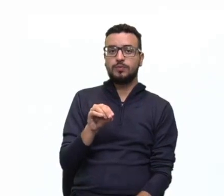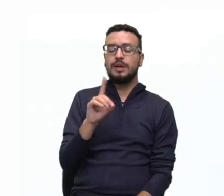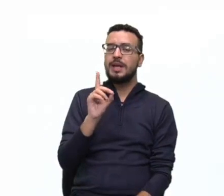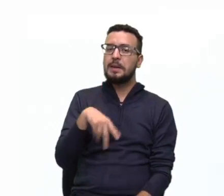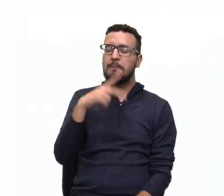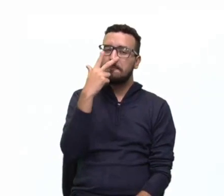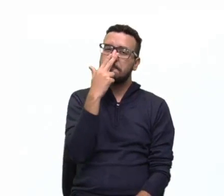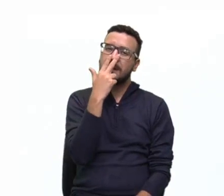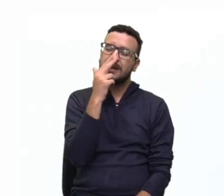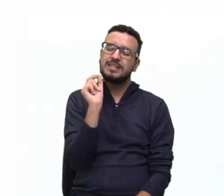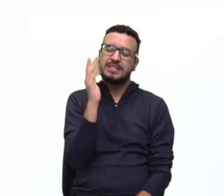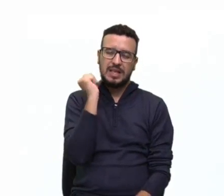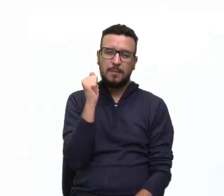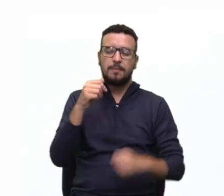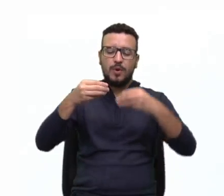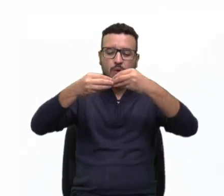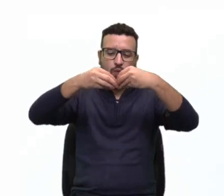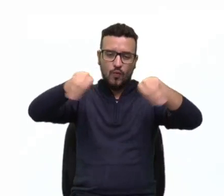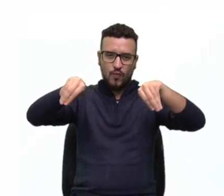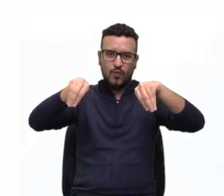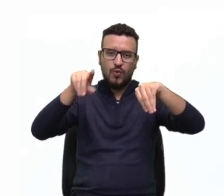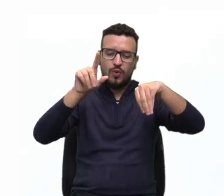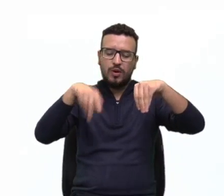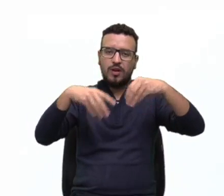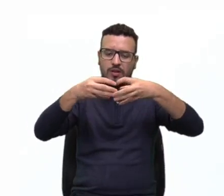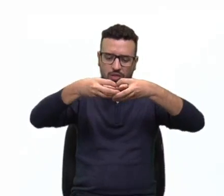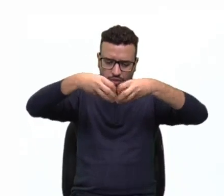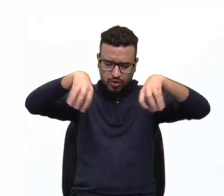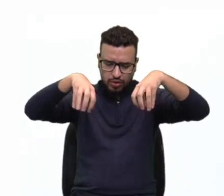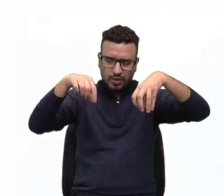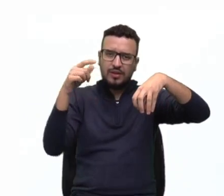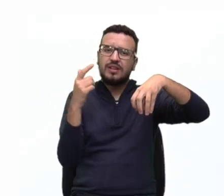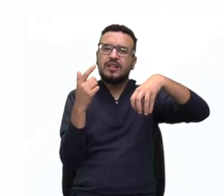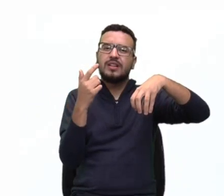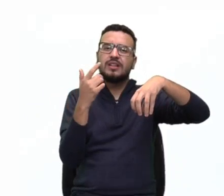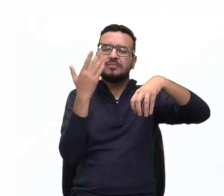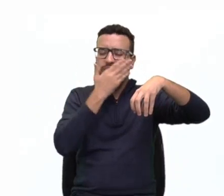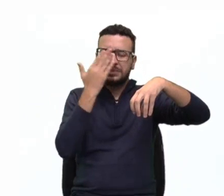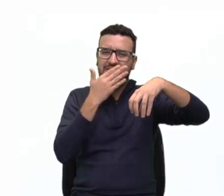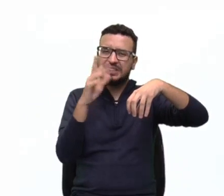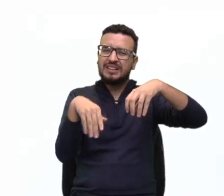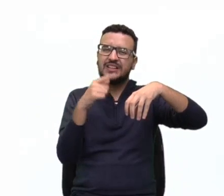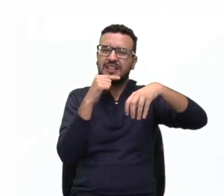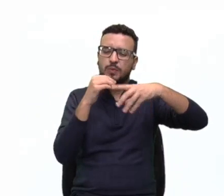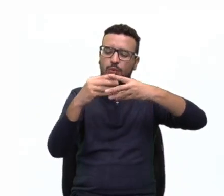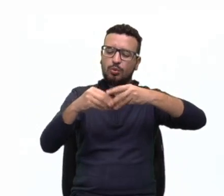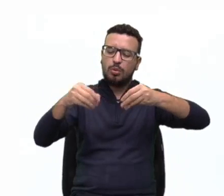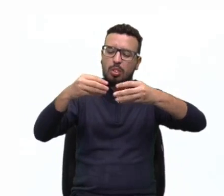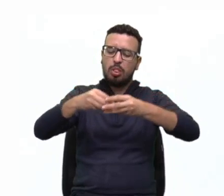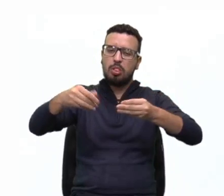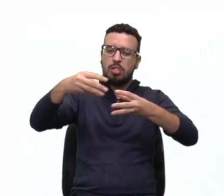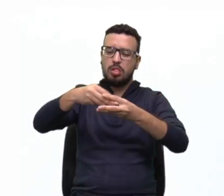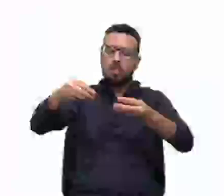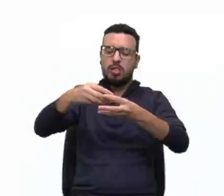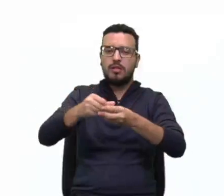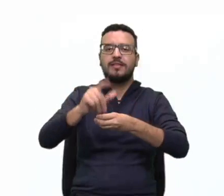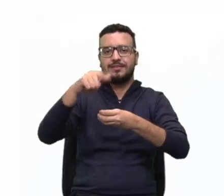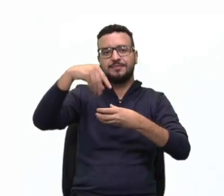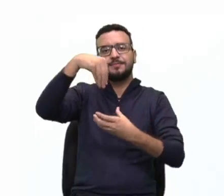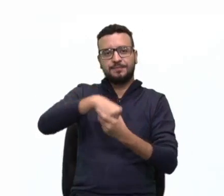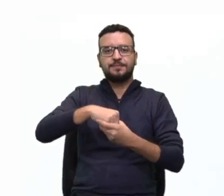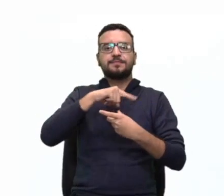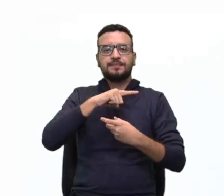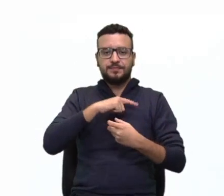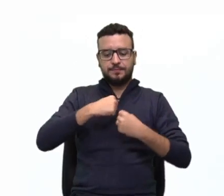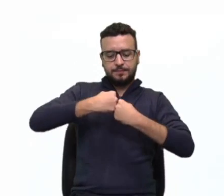de ovo, tá? Ele vai auxiliar no movimento. Além disso, nós